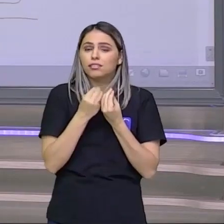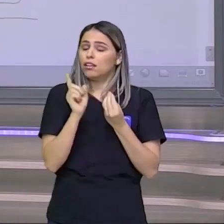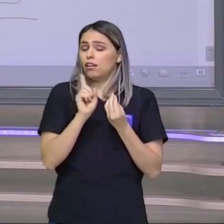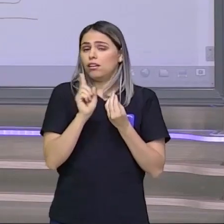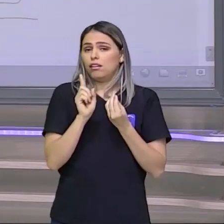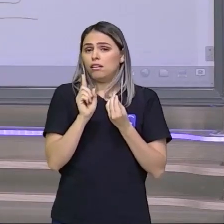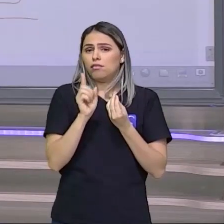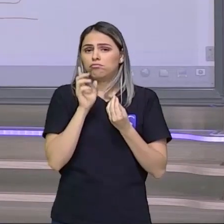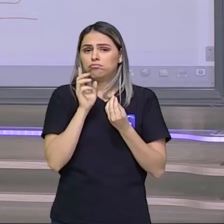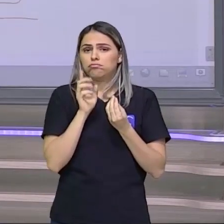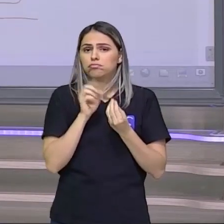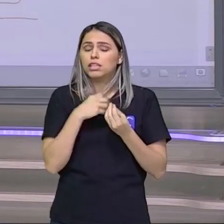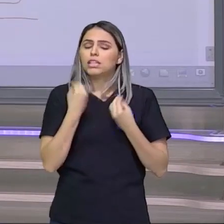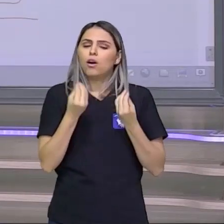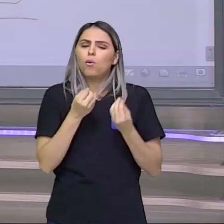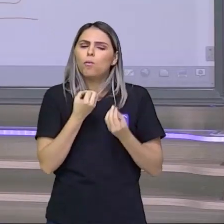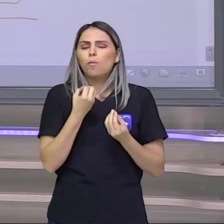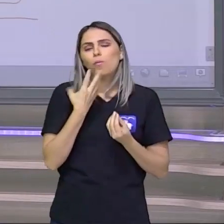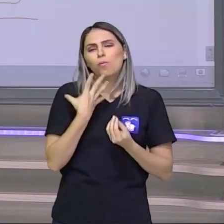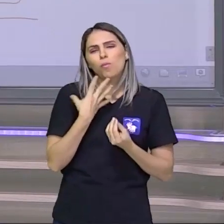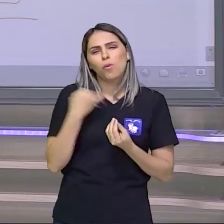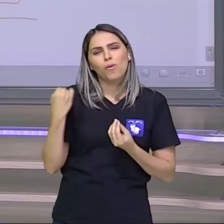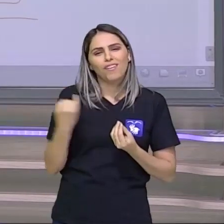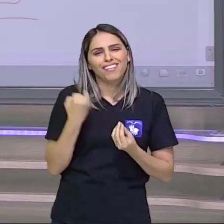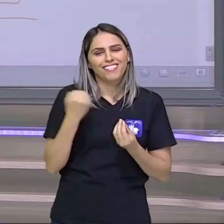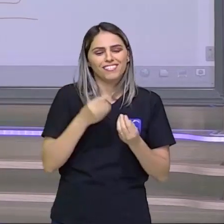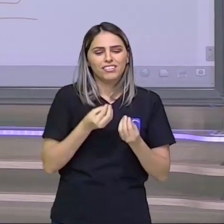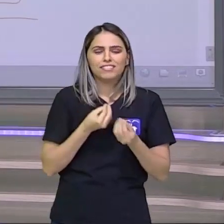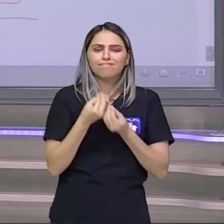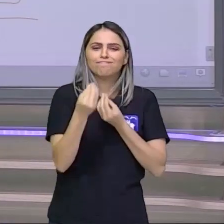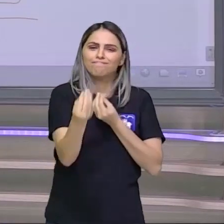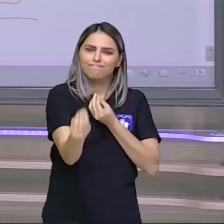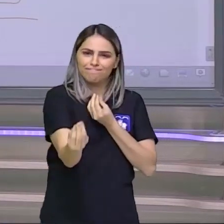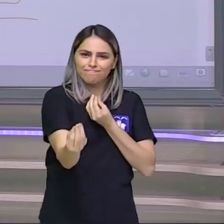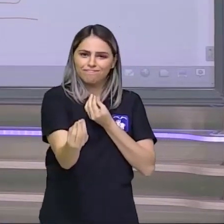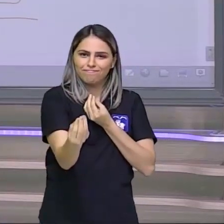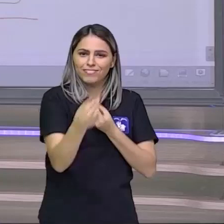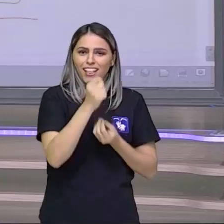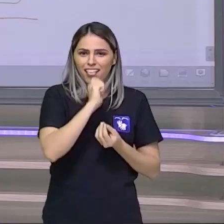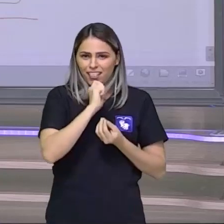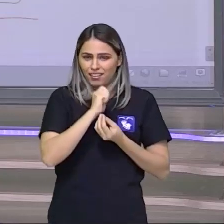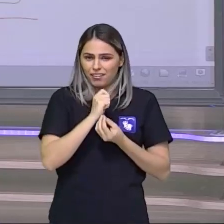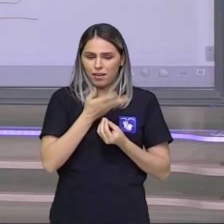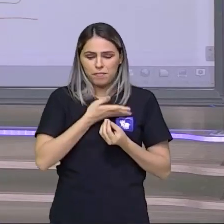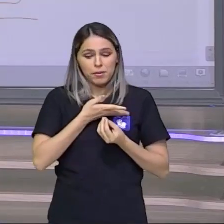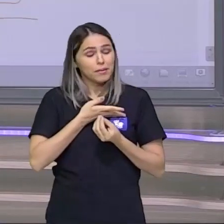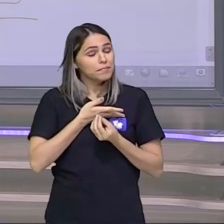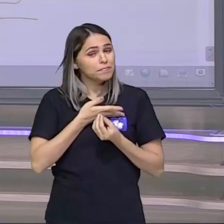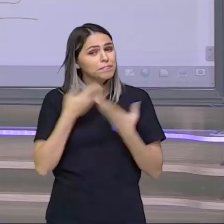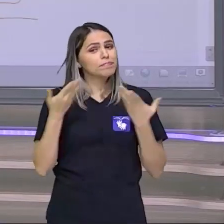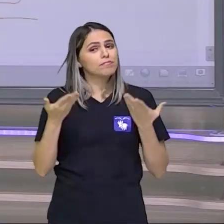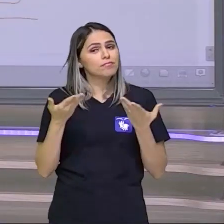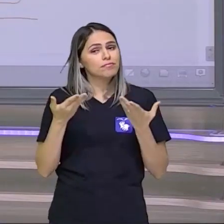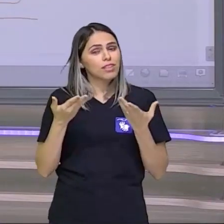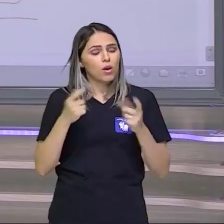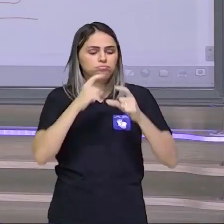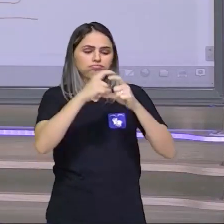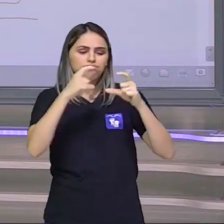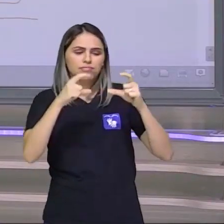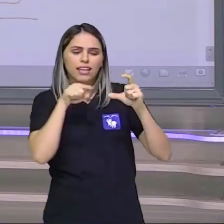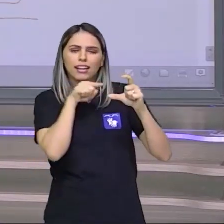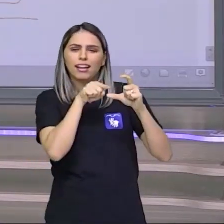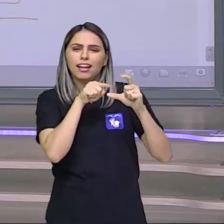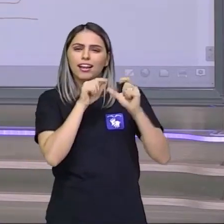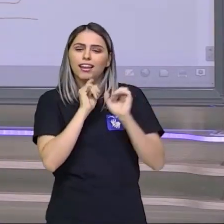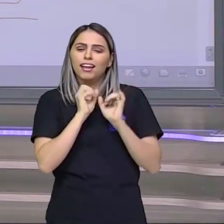era legal se você pudesse dividir o seu sorvete com um coleguinha? Isso que a nossa tirinha quis nos ensinar.